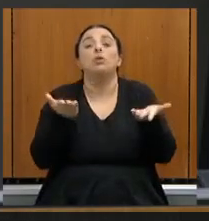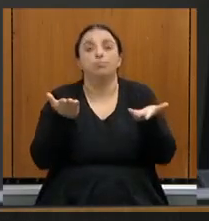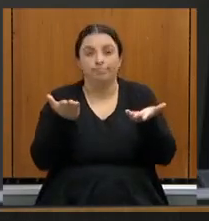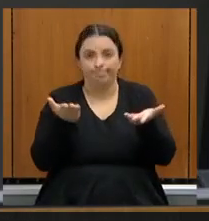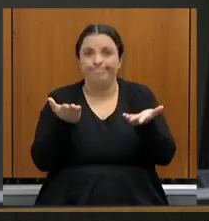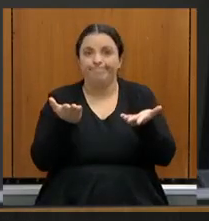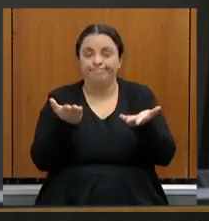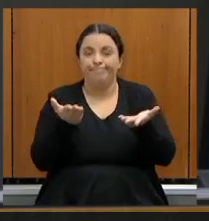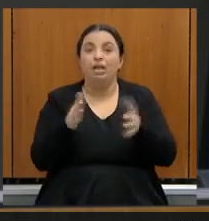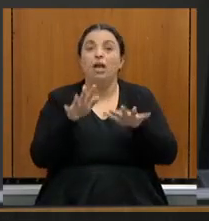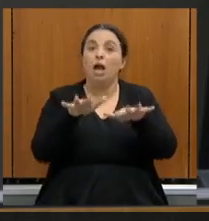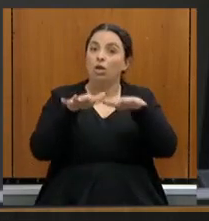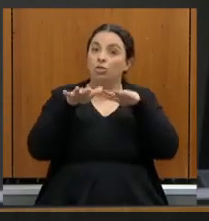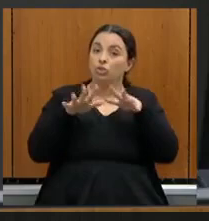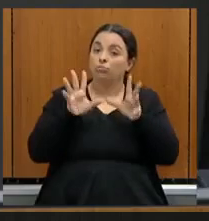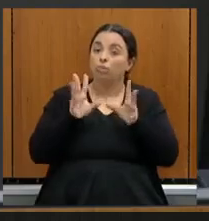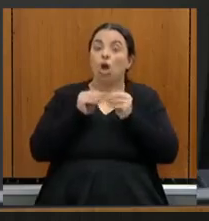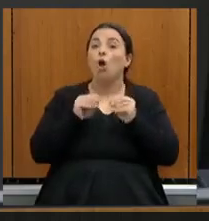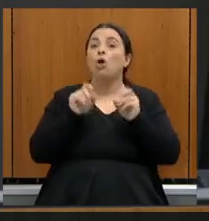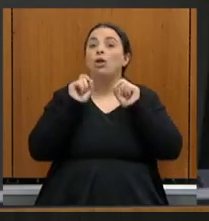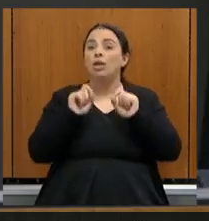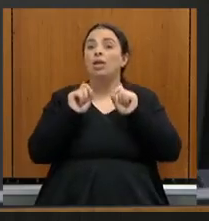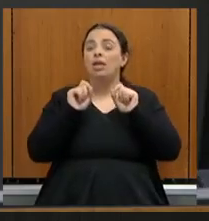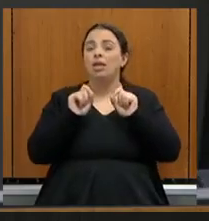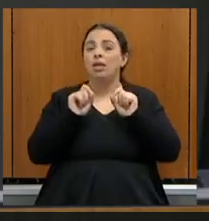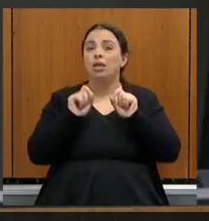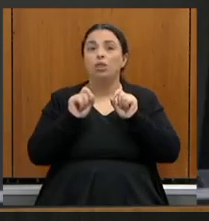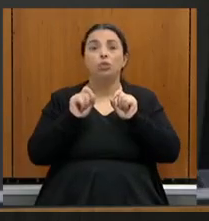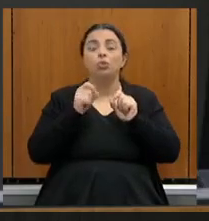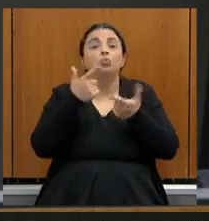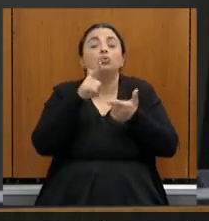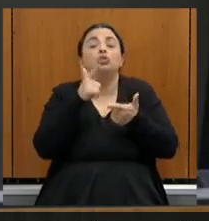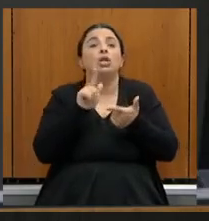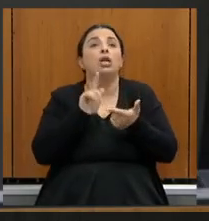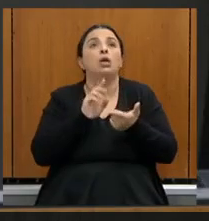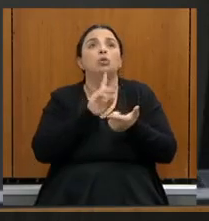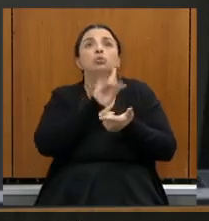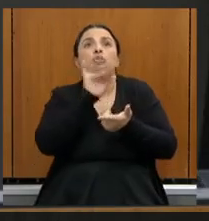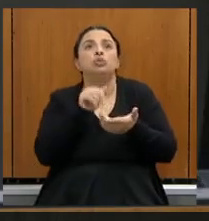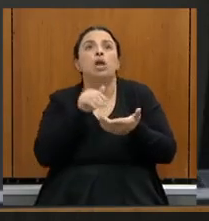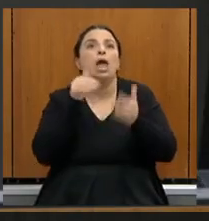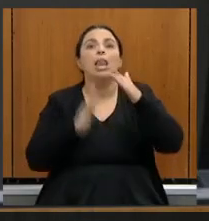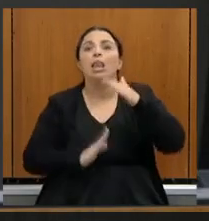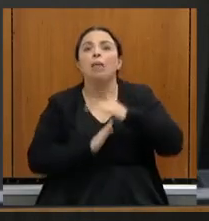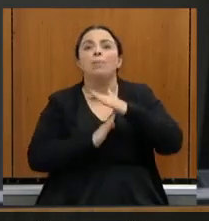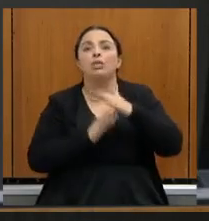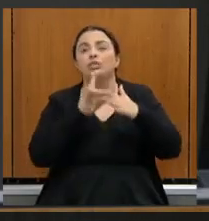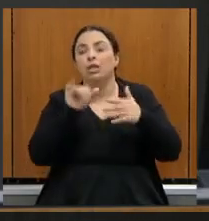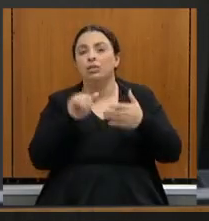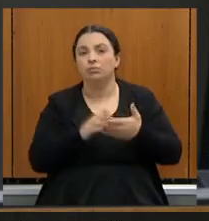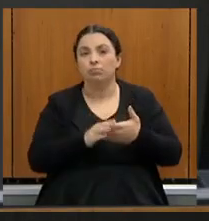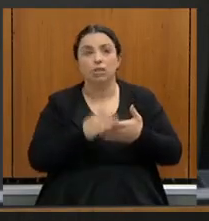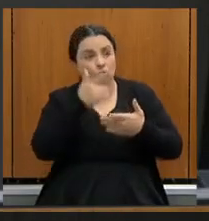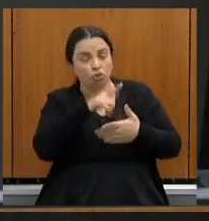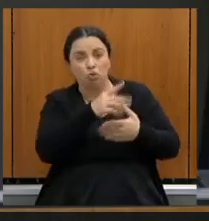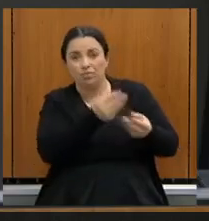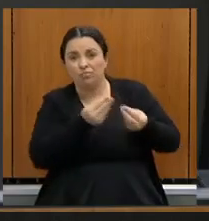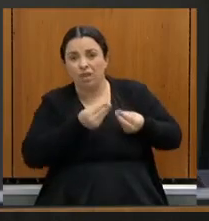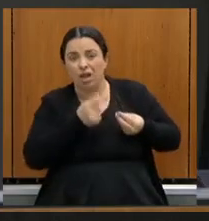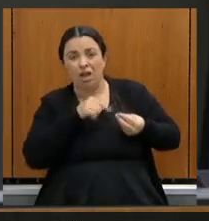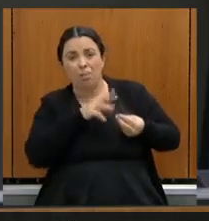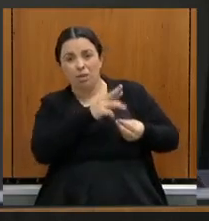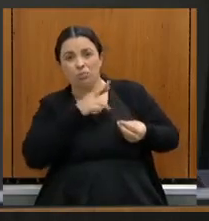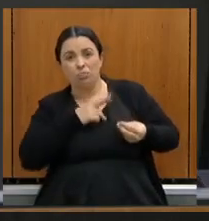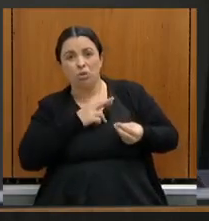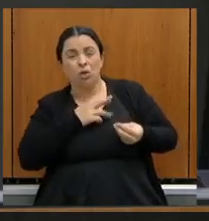noticiado pela Assembleia é que sem previsão. Então, eu vou ter de novo essa resposta sem previsão. Então,